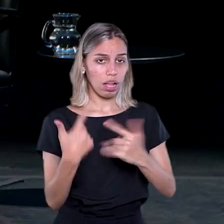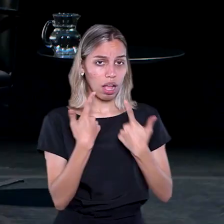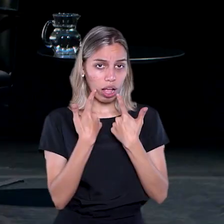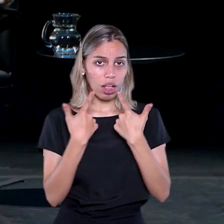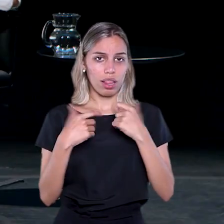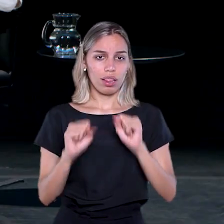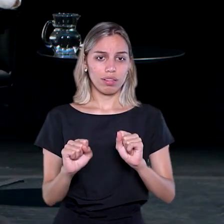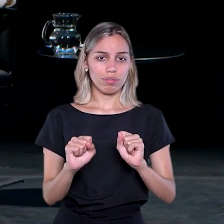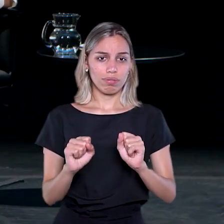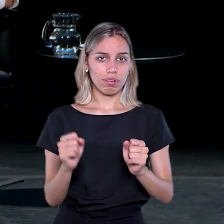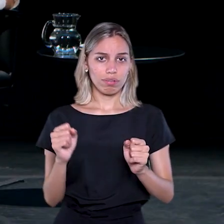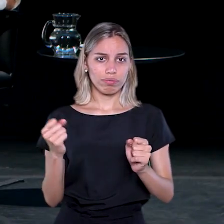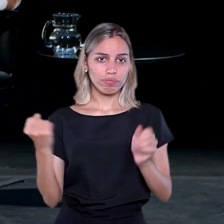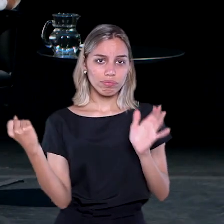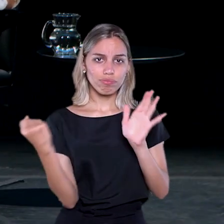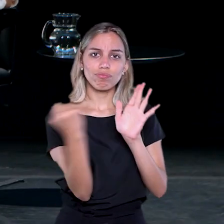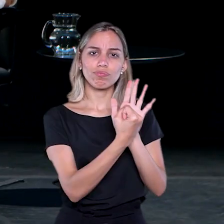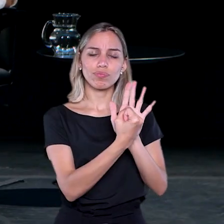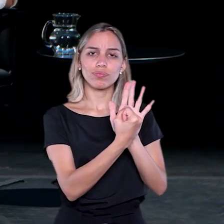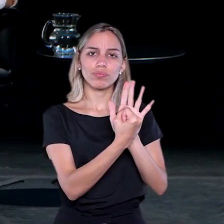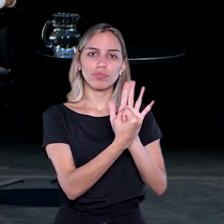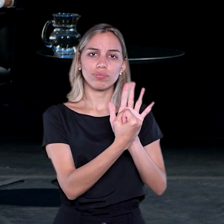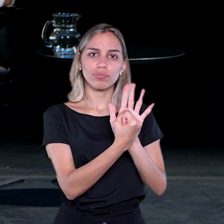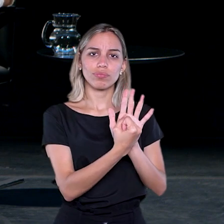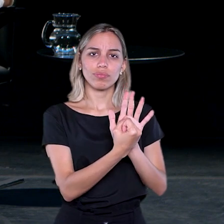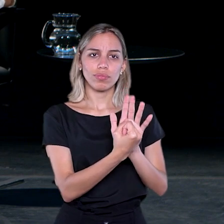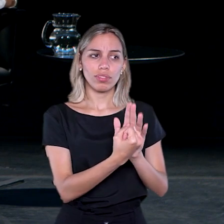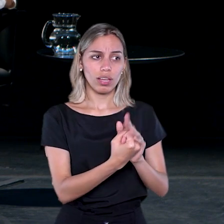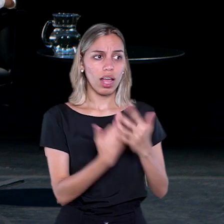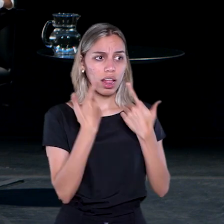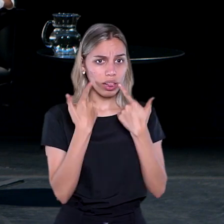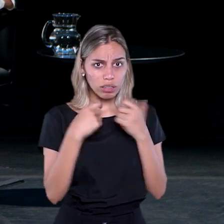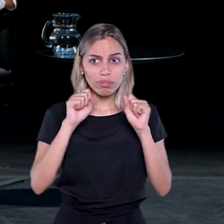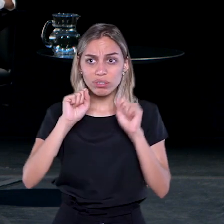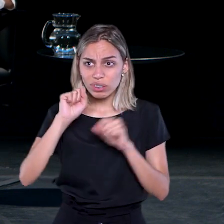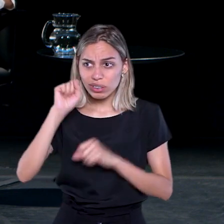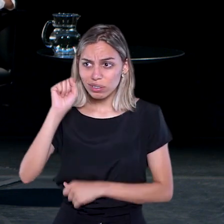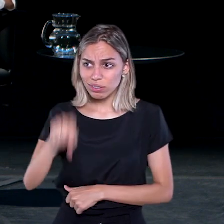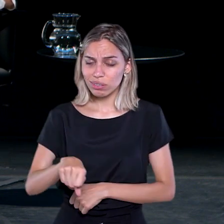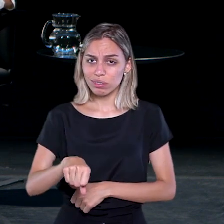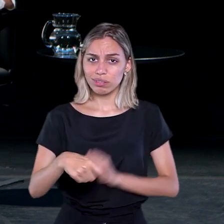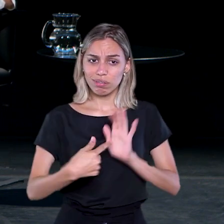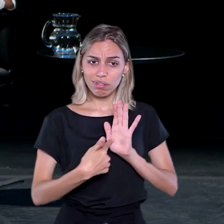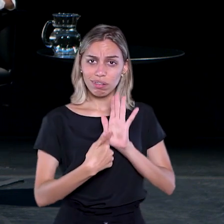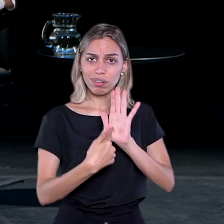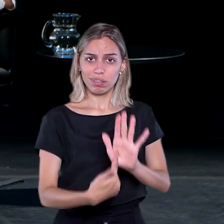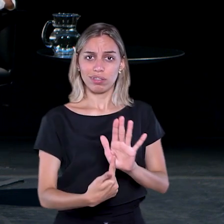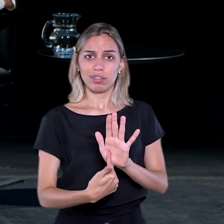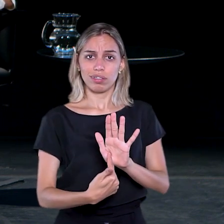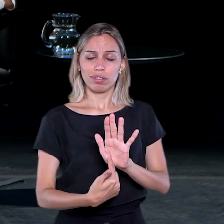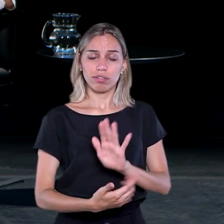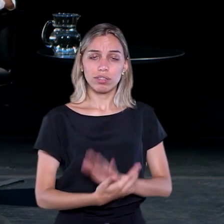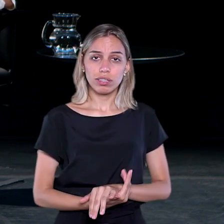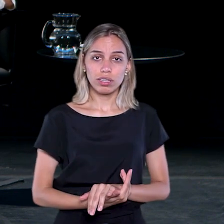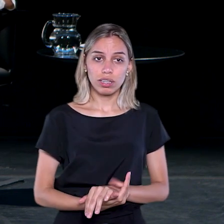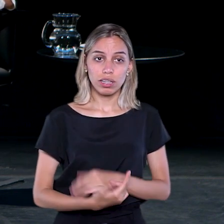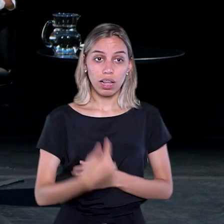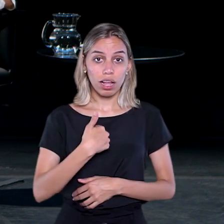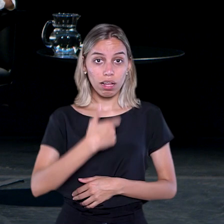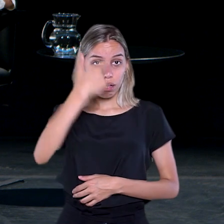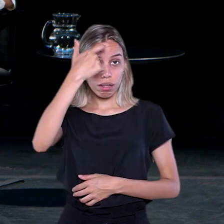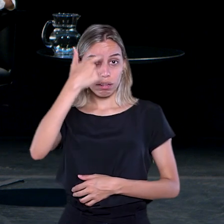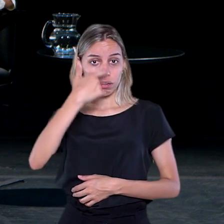injusto com as poucas pessoas negras, sobretudo mulheres negras, que estão em espaços institucionais. Quando nós falamos em solidão da mulher negra, e